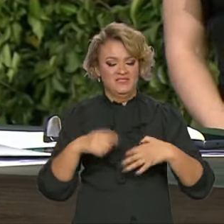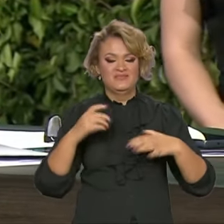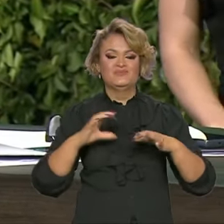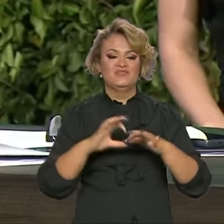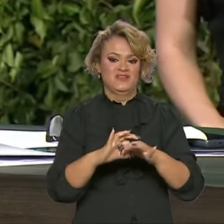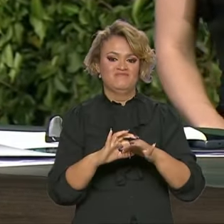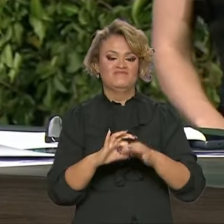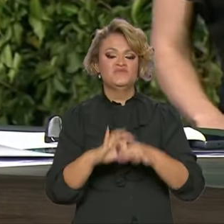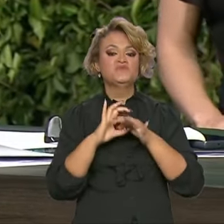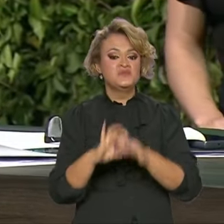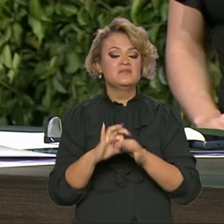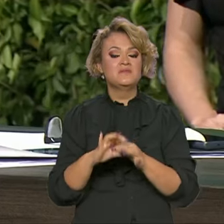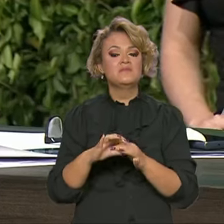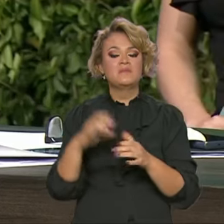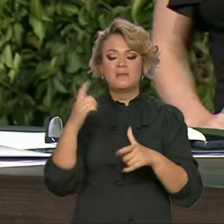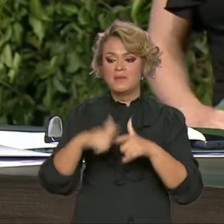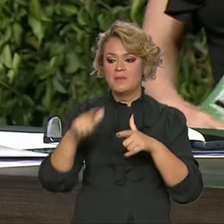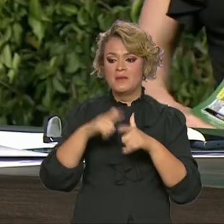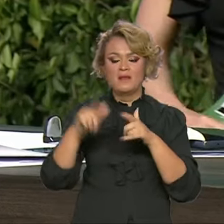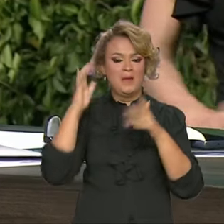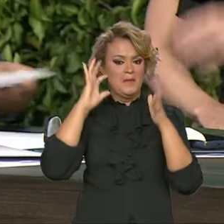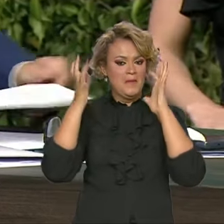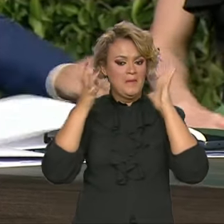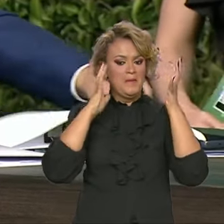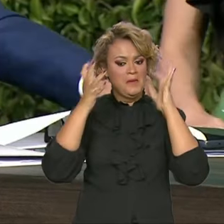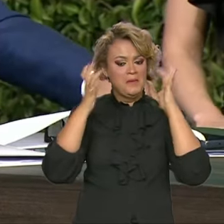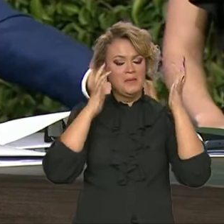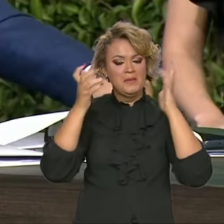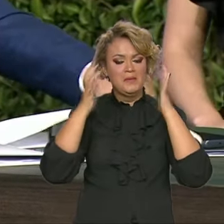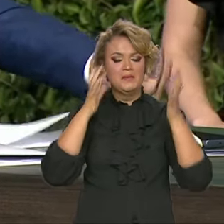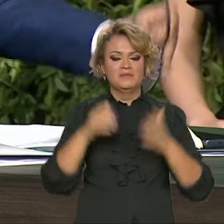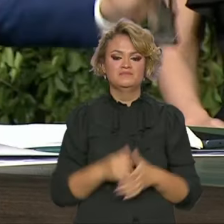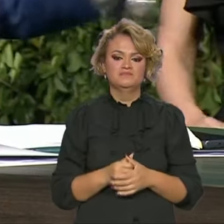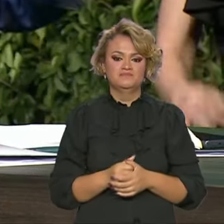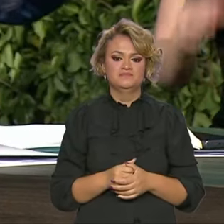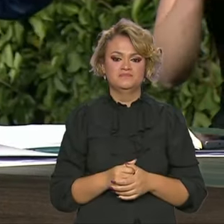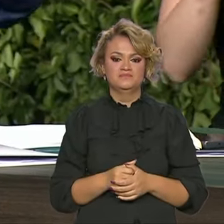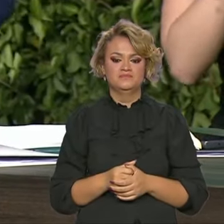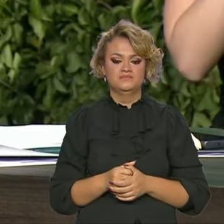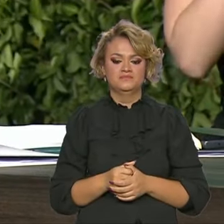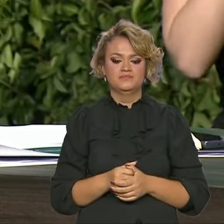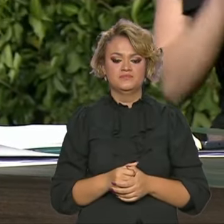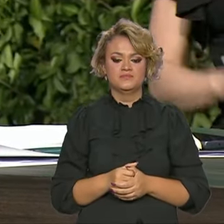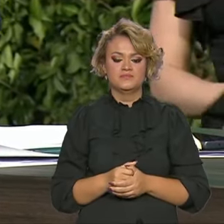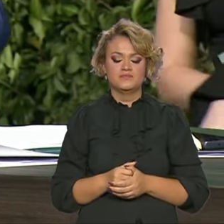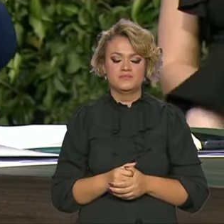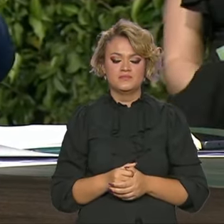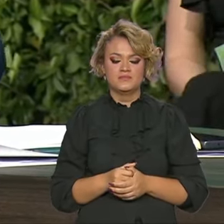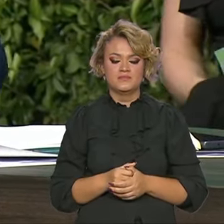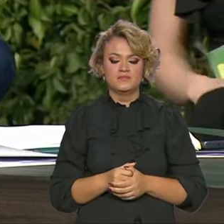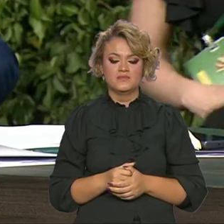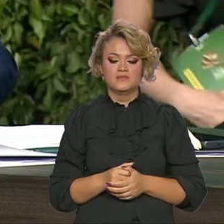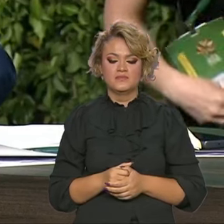prevalecer para combater os problemas por lá existentes.